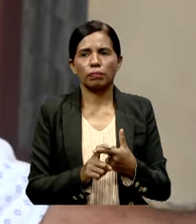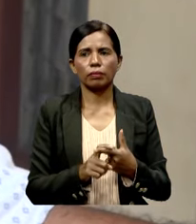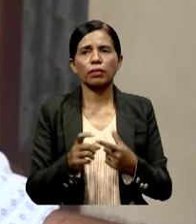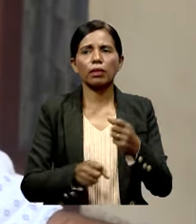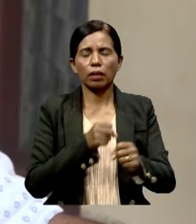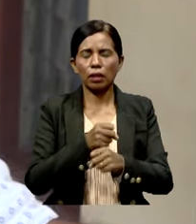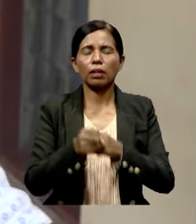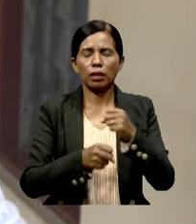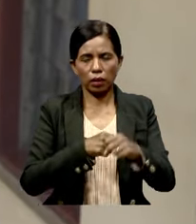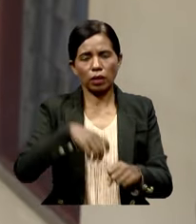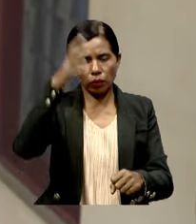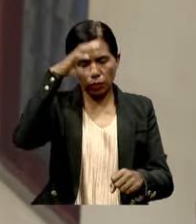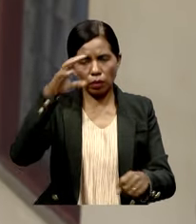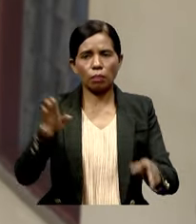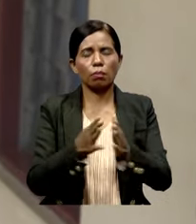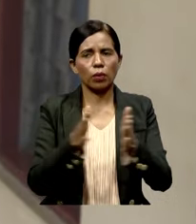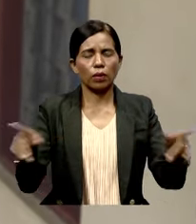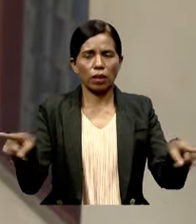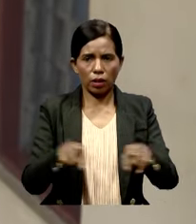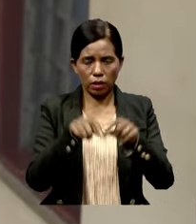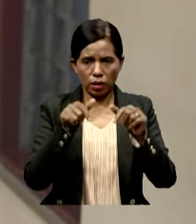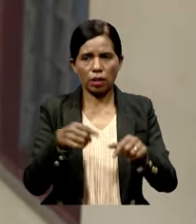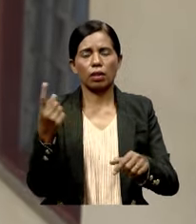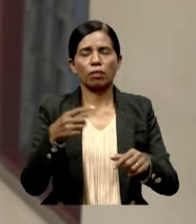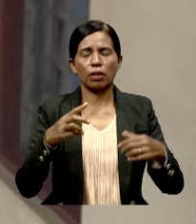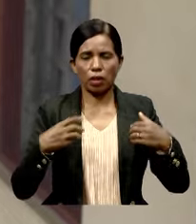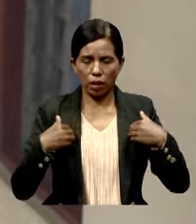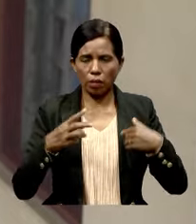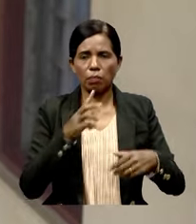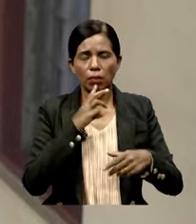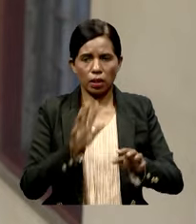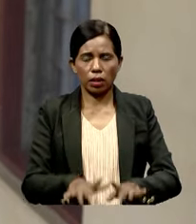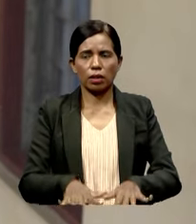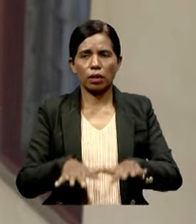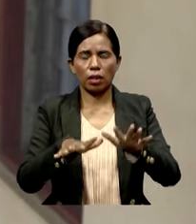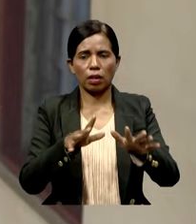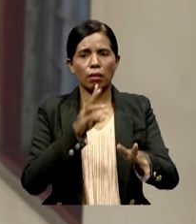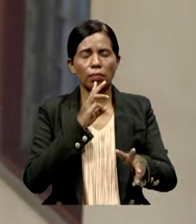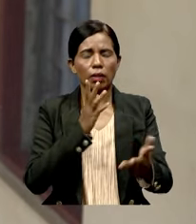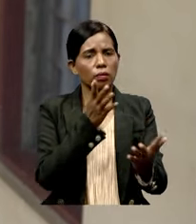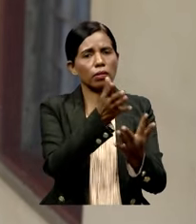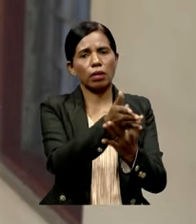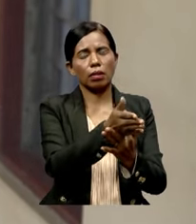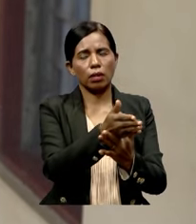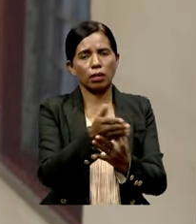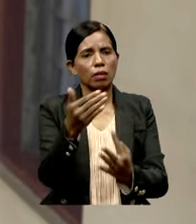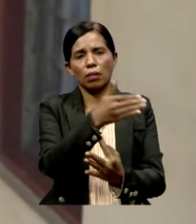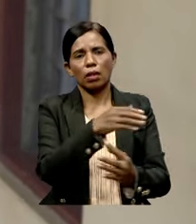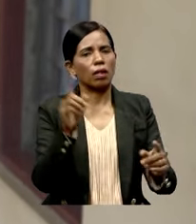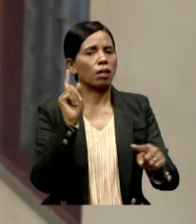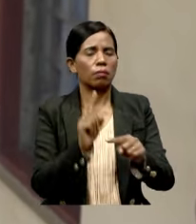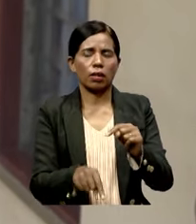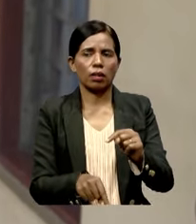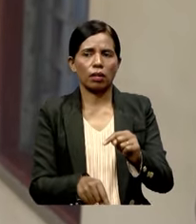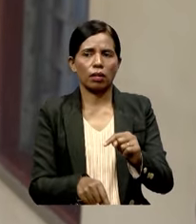tinha quando o dambo tá nesse né sempre bem sai tamba bem a tu saiba o se liur né sai lá dia tá